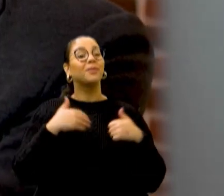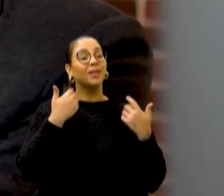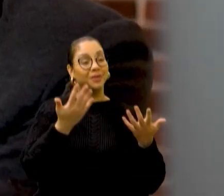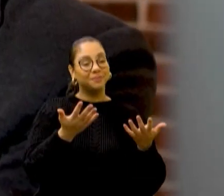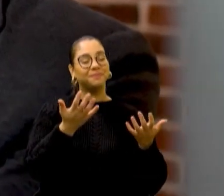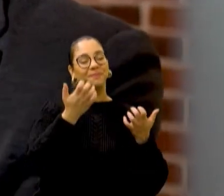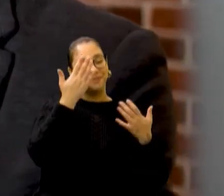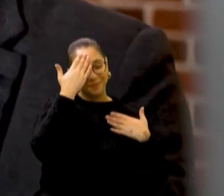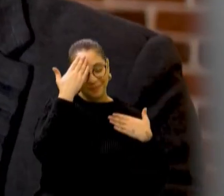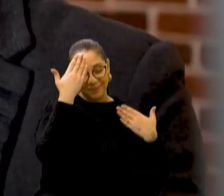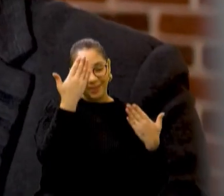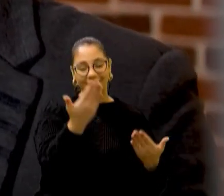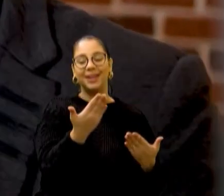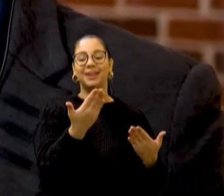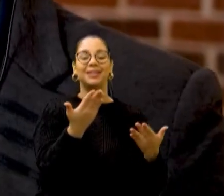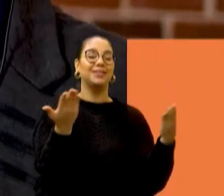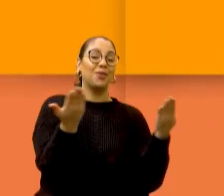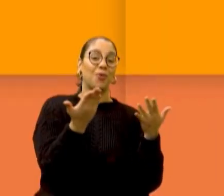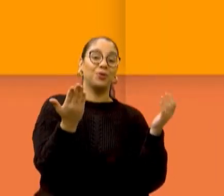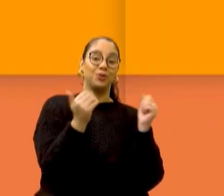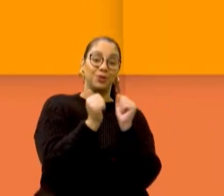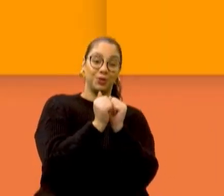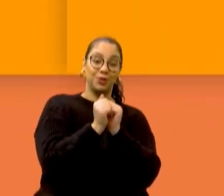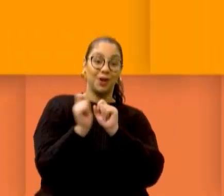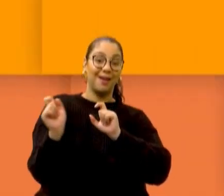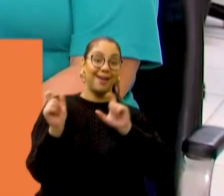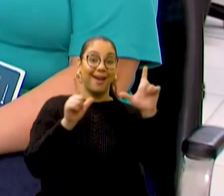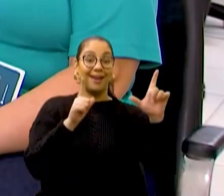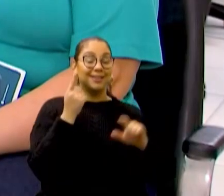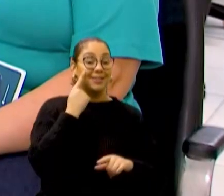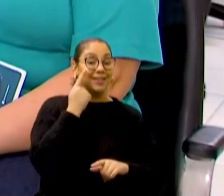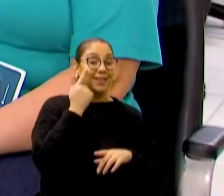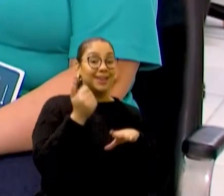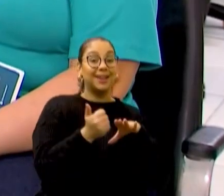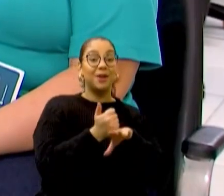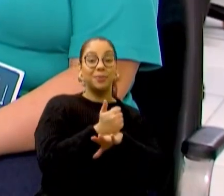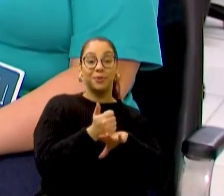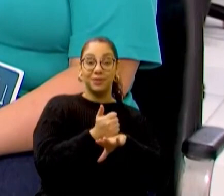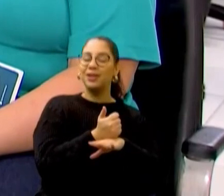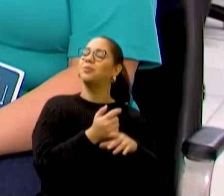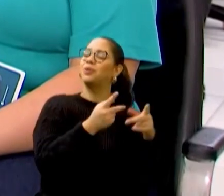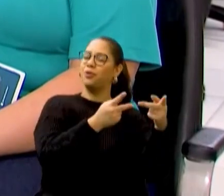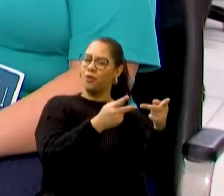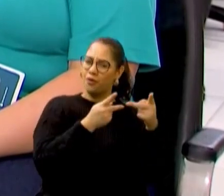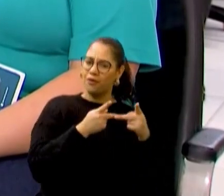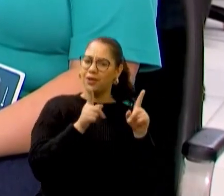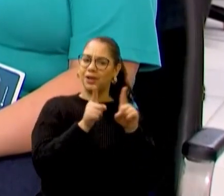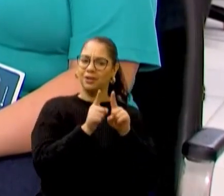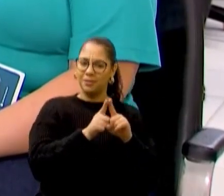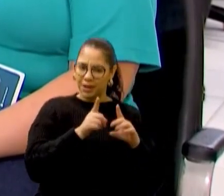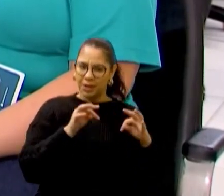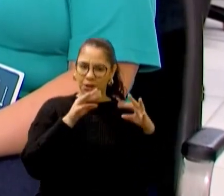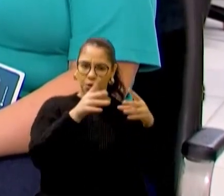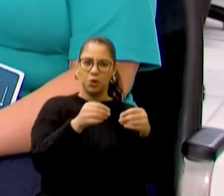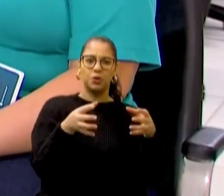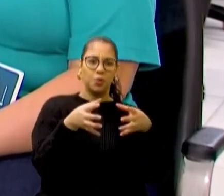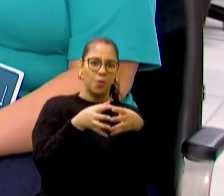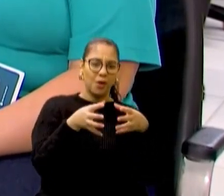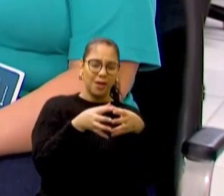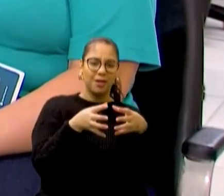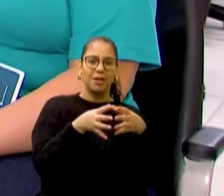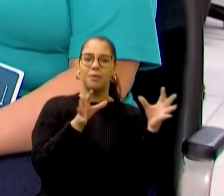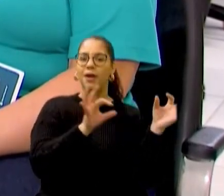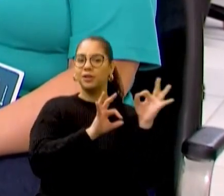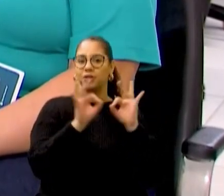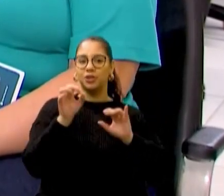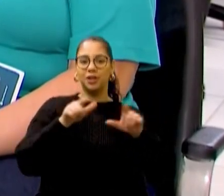Patrícia eu quero agradecer a sua participação com a gente aqui no nosso quadro se liga na profissão e quero convidar você e todas sua equipe